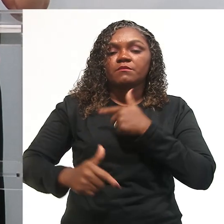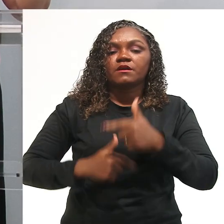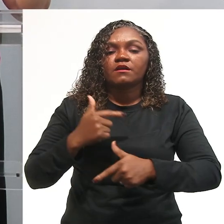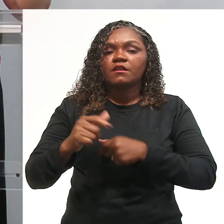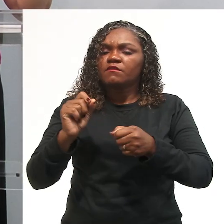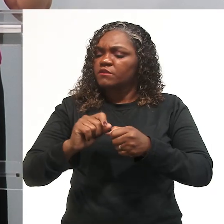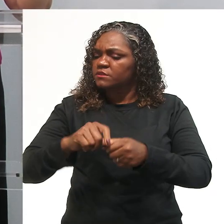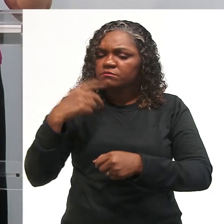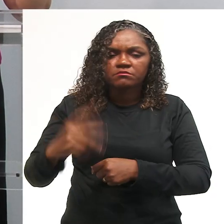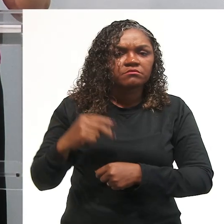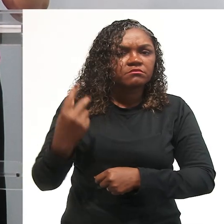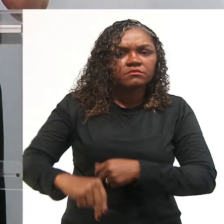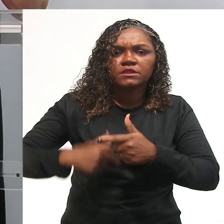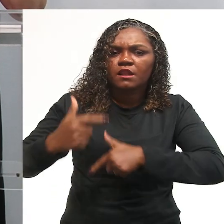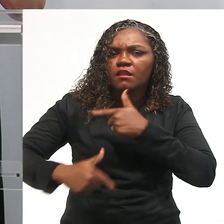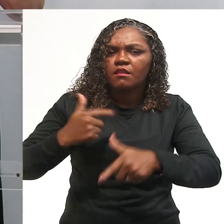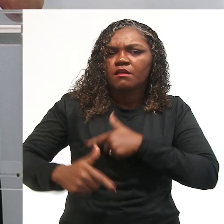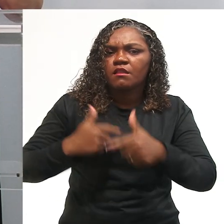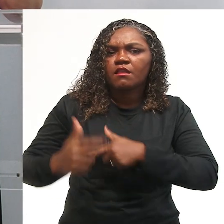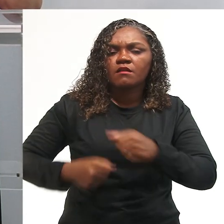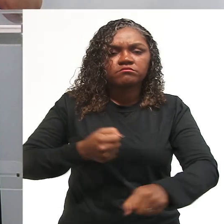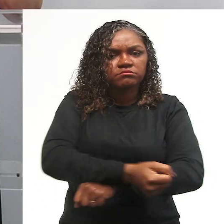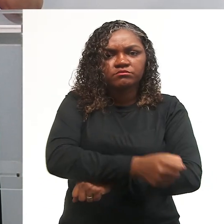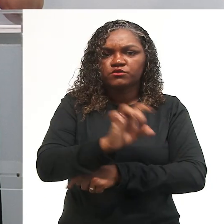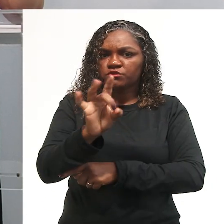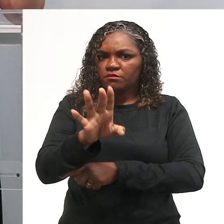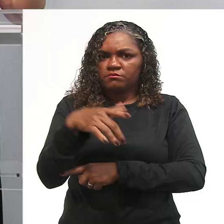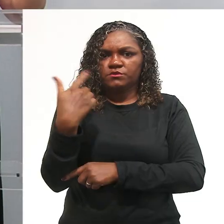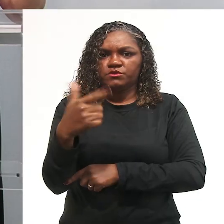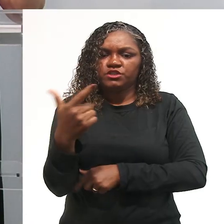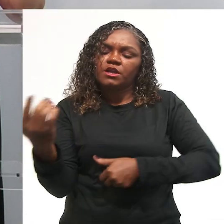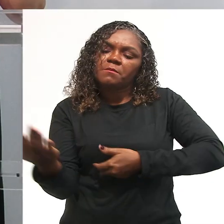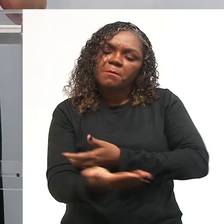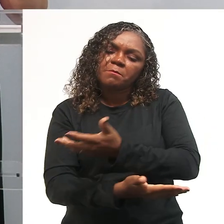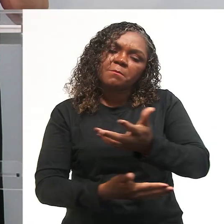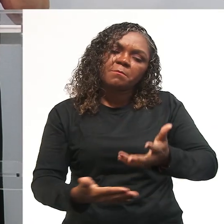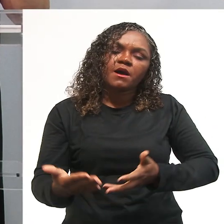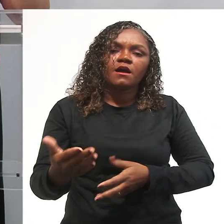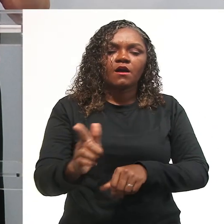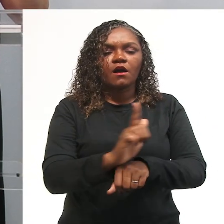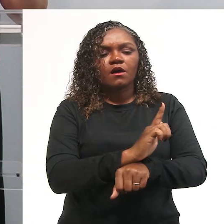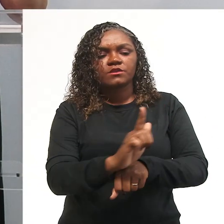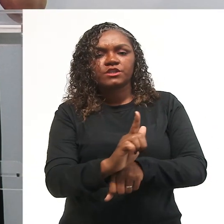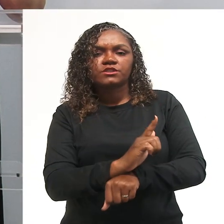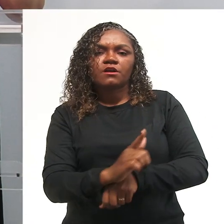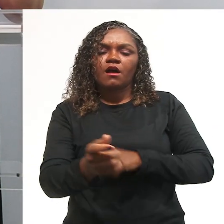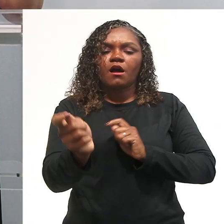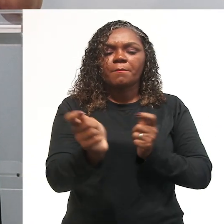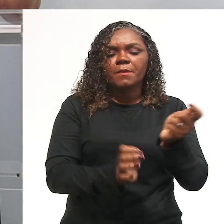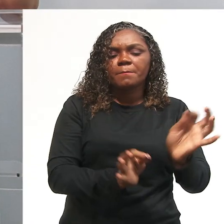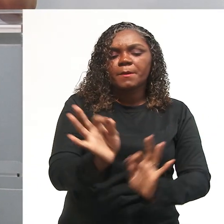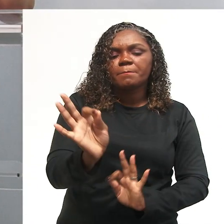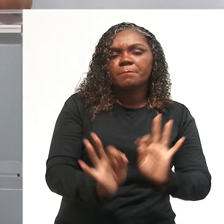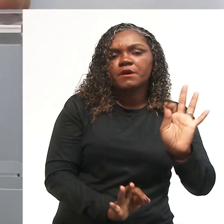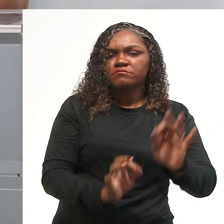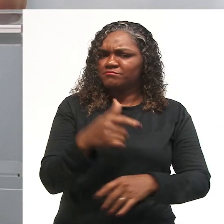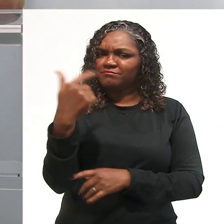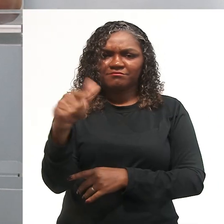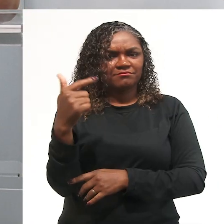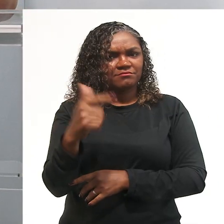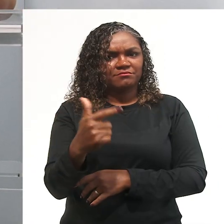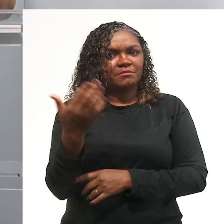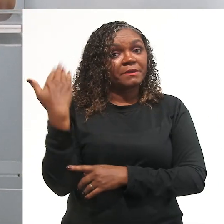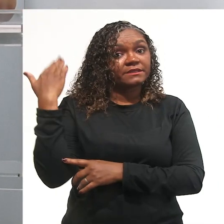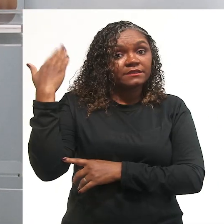produção e pronto. Não existia a Organização Internacional do Trabalho, não existia, por exemplo, hoje no Brasil nós temos